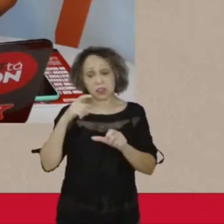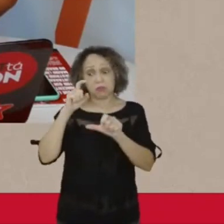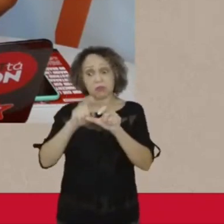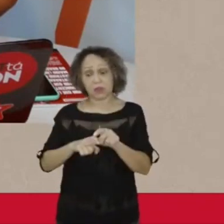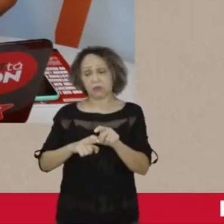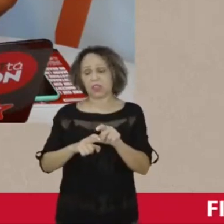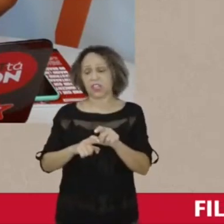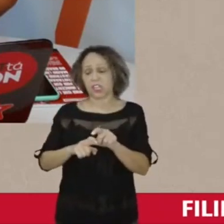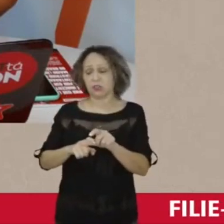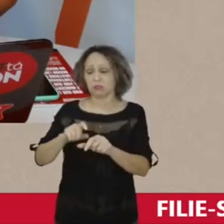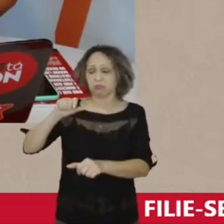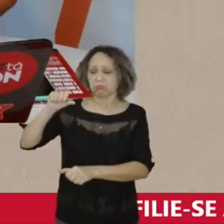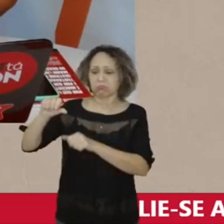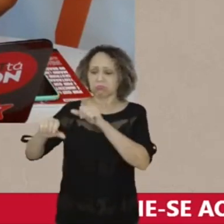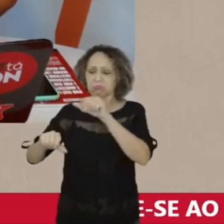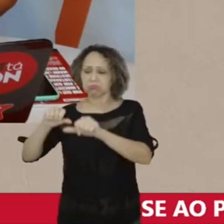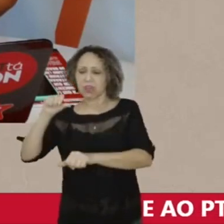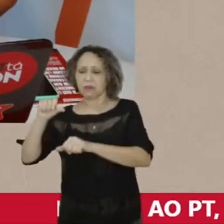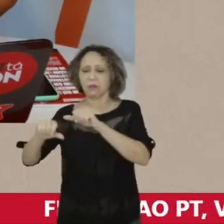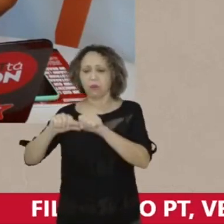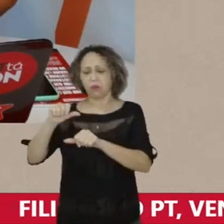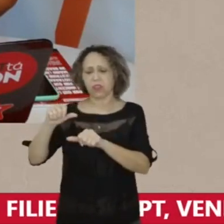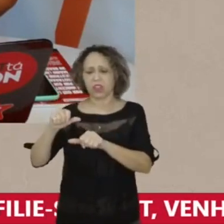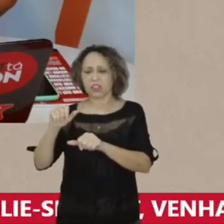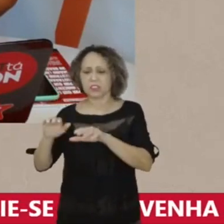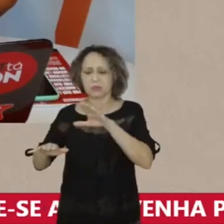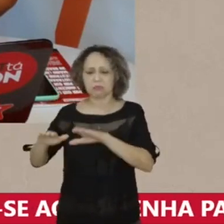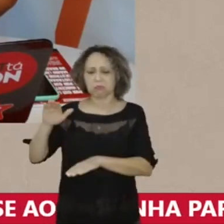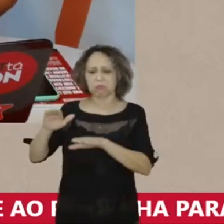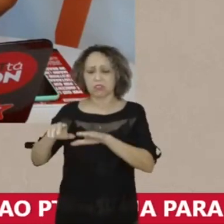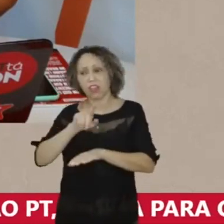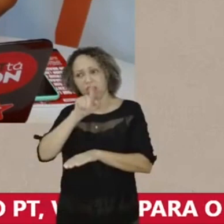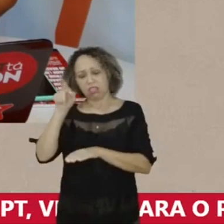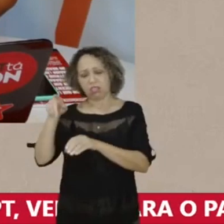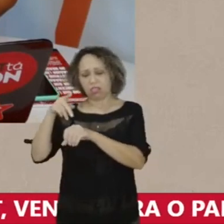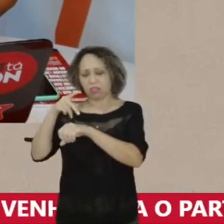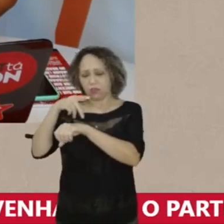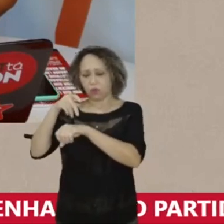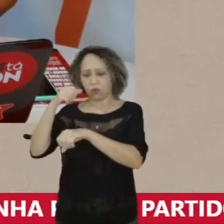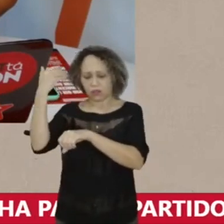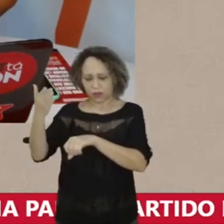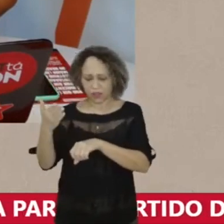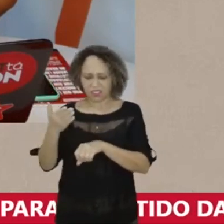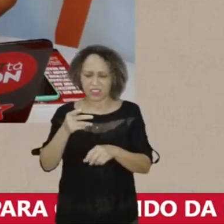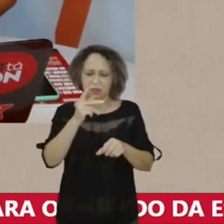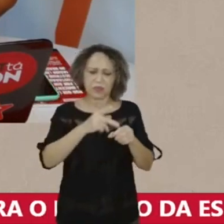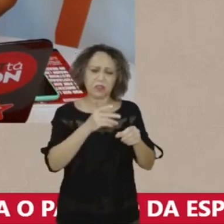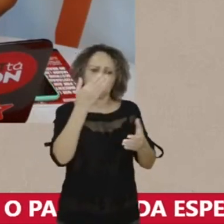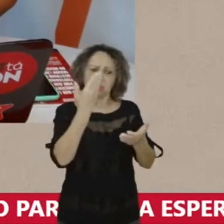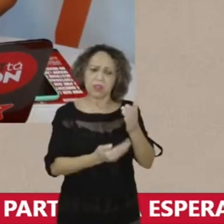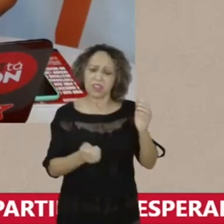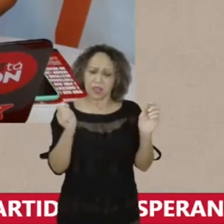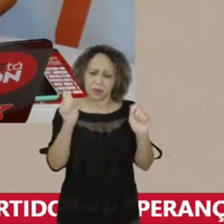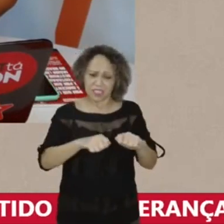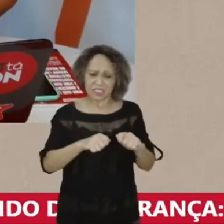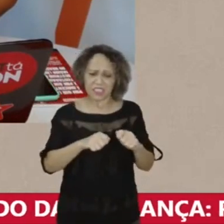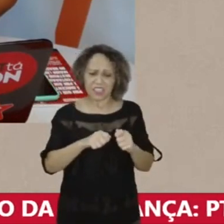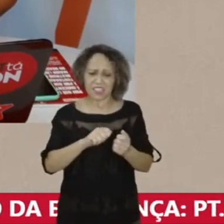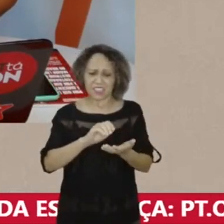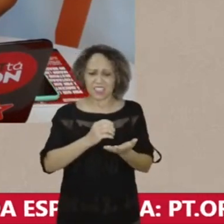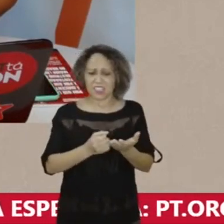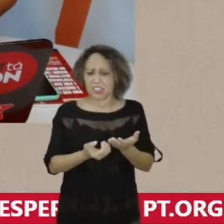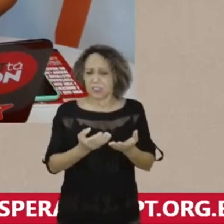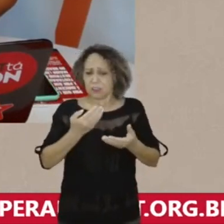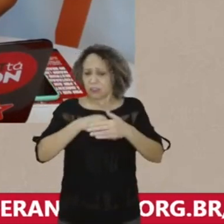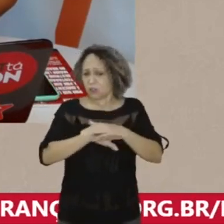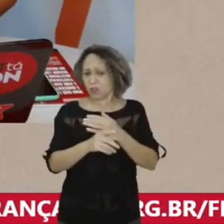prazo, a Petrobras tende a ter uma perda, né, de capacidade, de geração de caixa enorme,